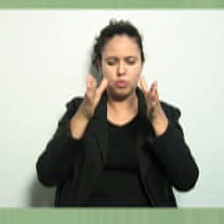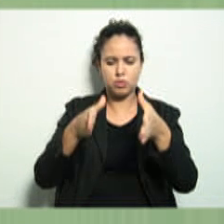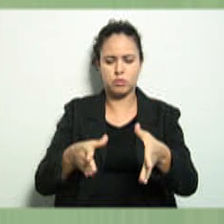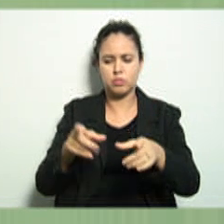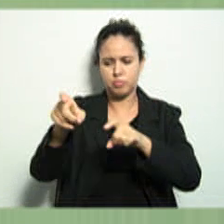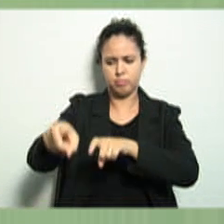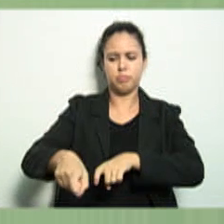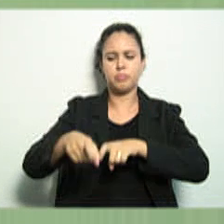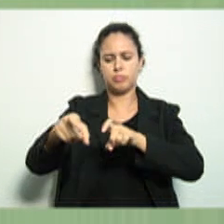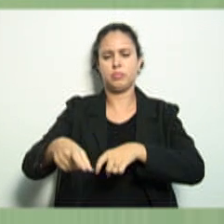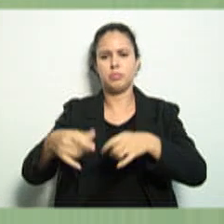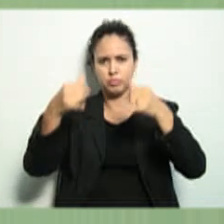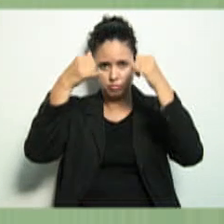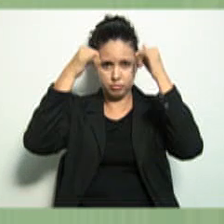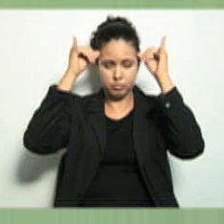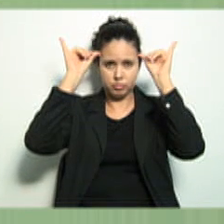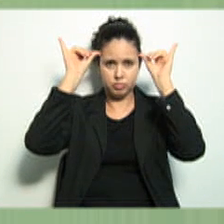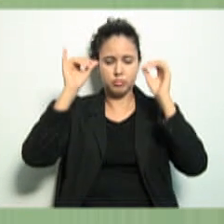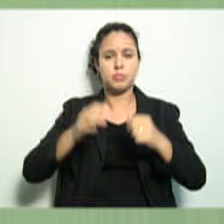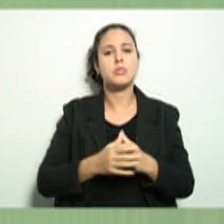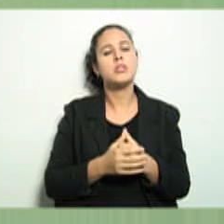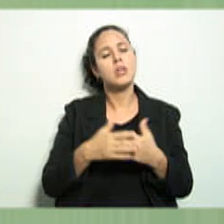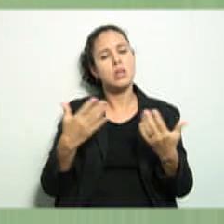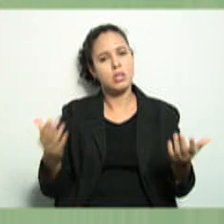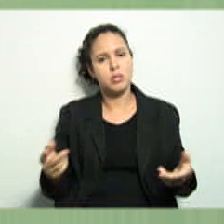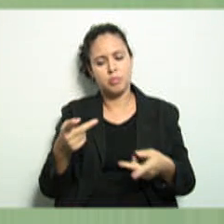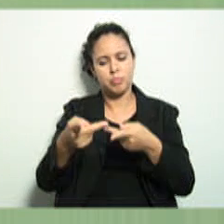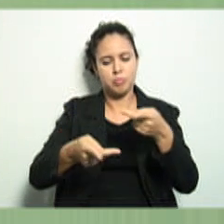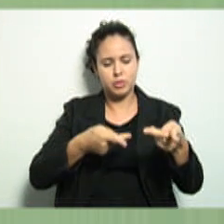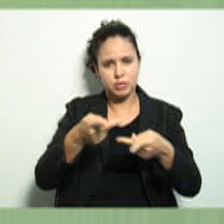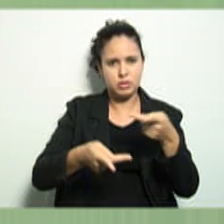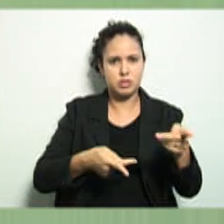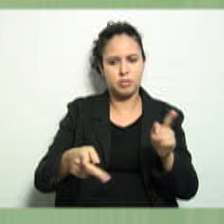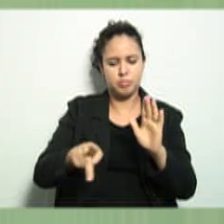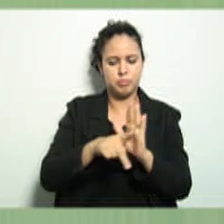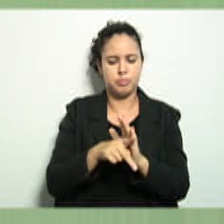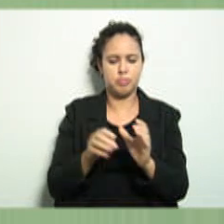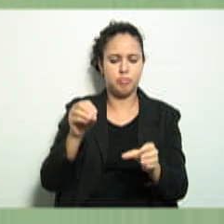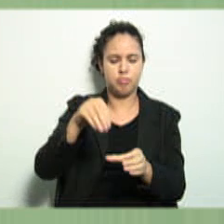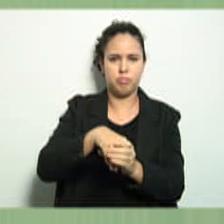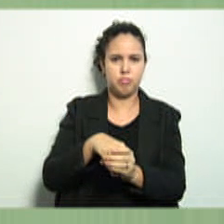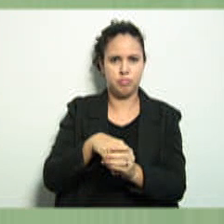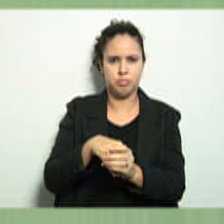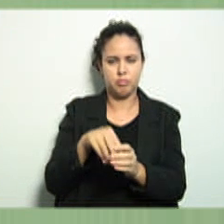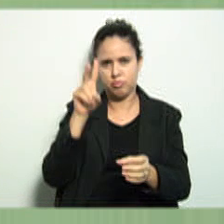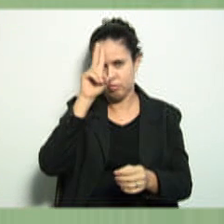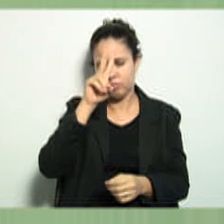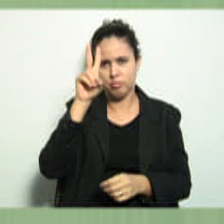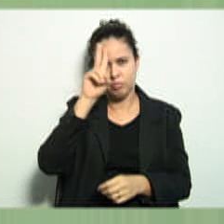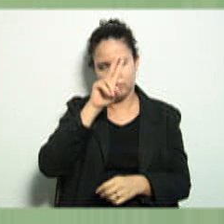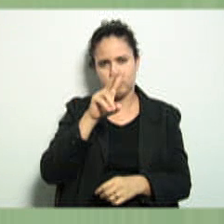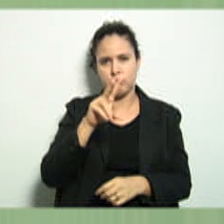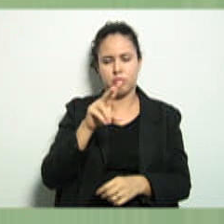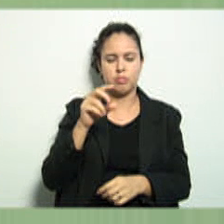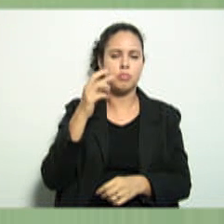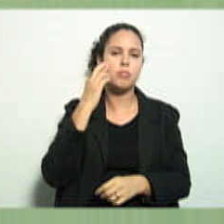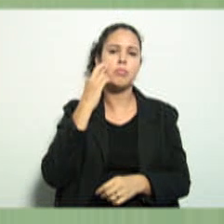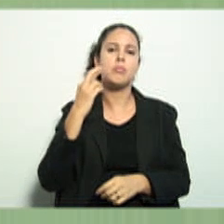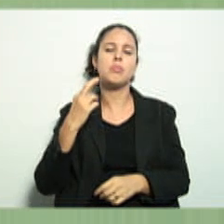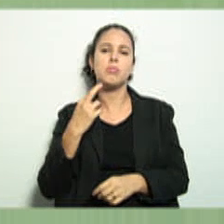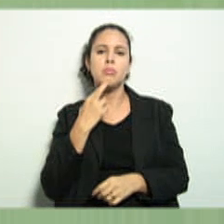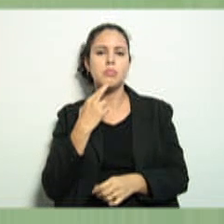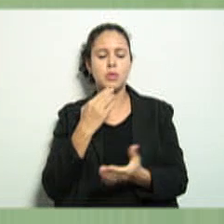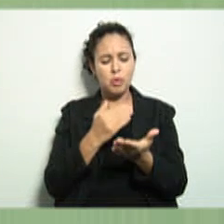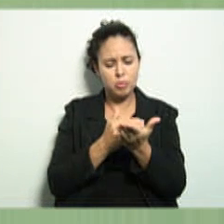Esses processos todos fazem parte da história de Rondônia, já no seu terceiro ciclo econômico de produção, que é o ciclo agropecuário,